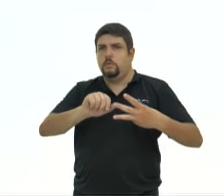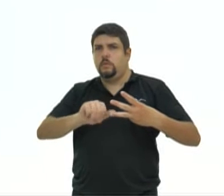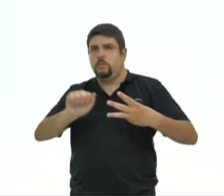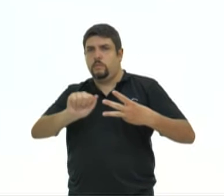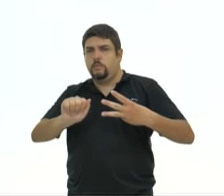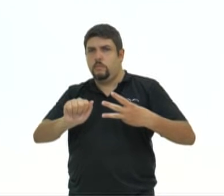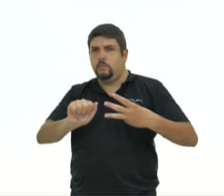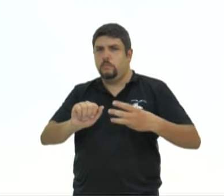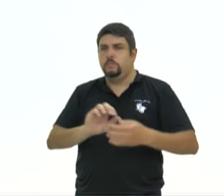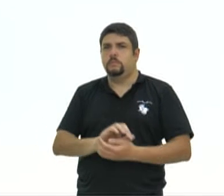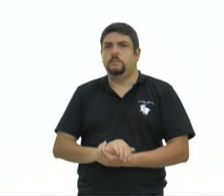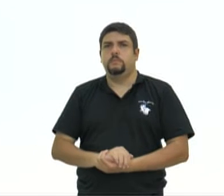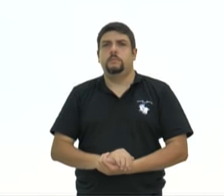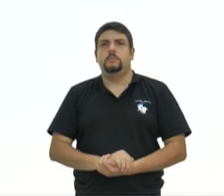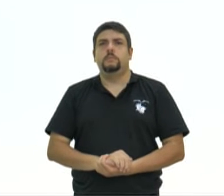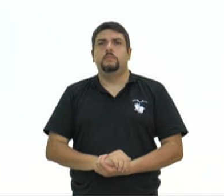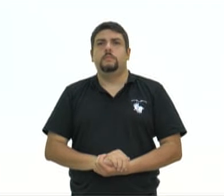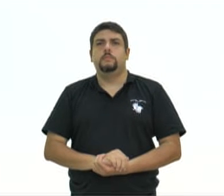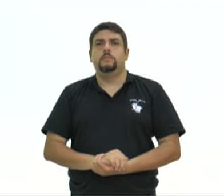gente já volta com a resposta.